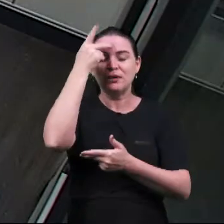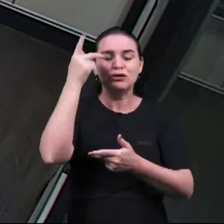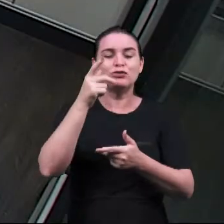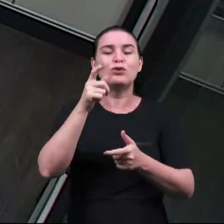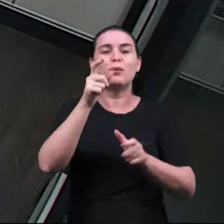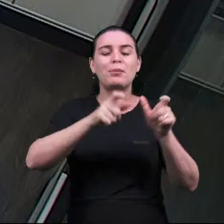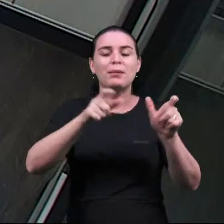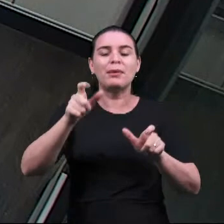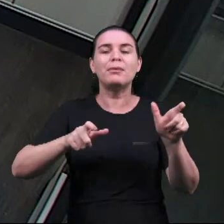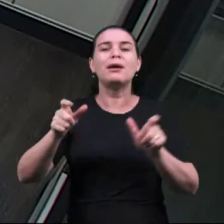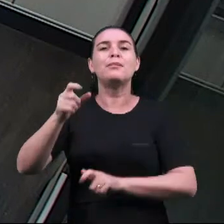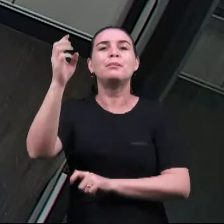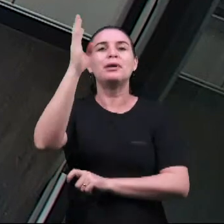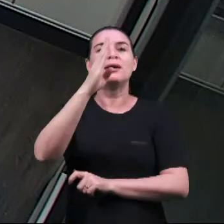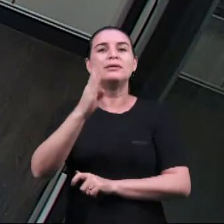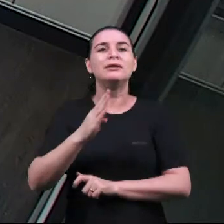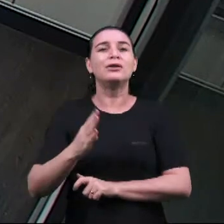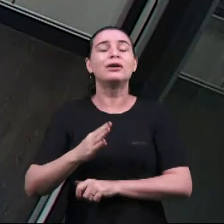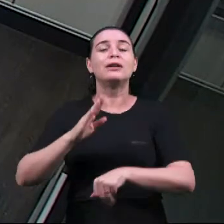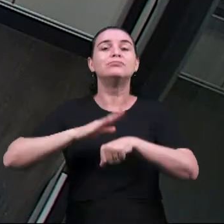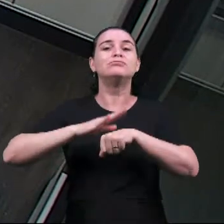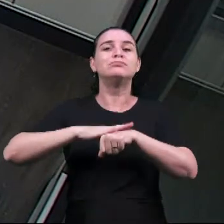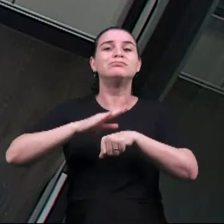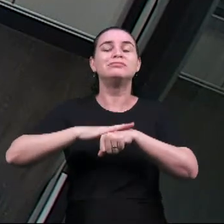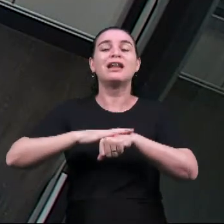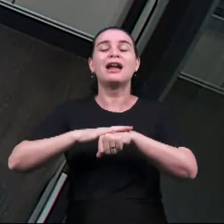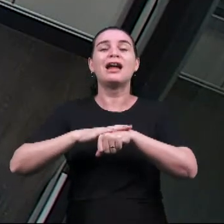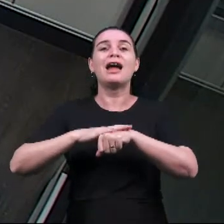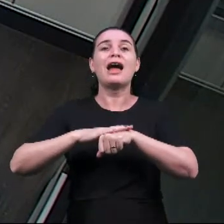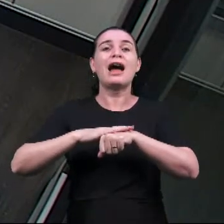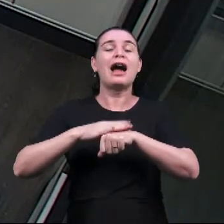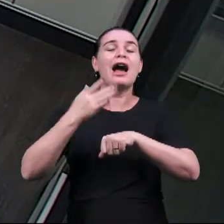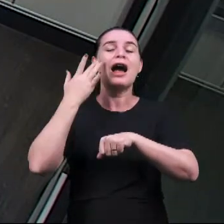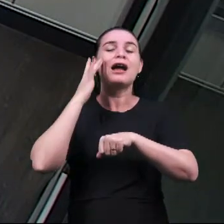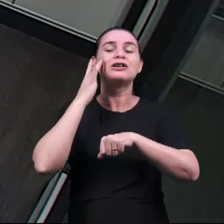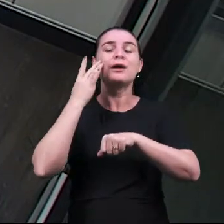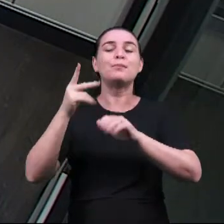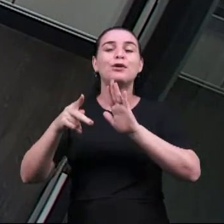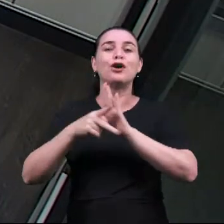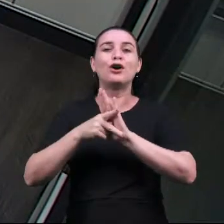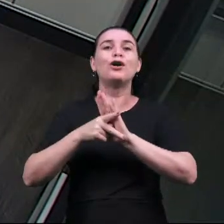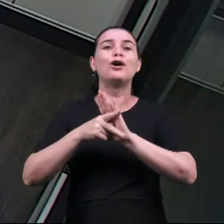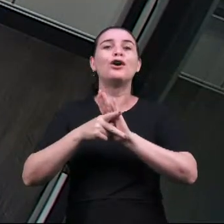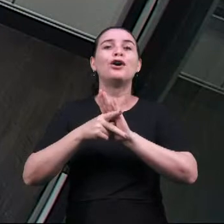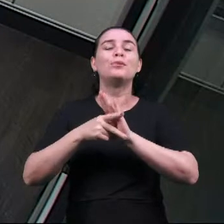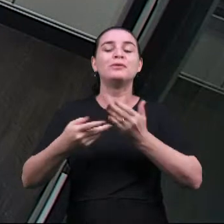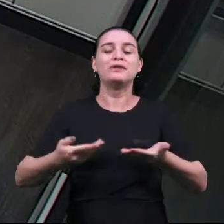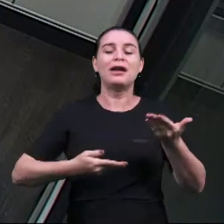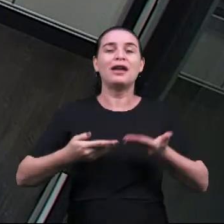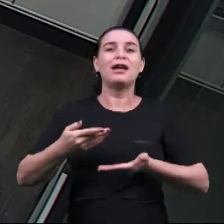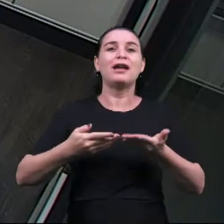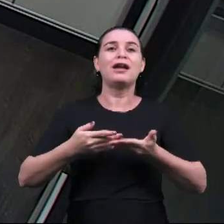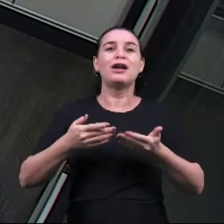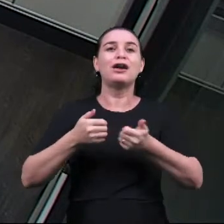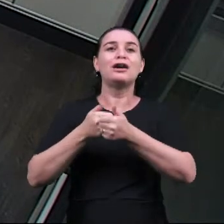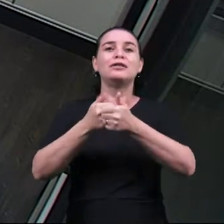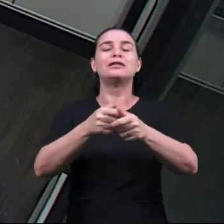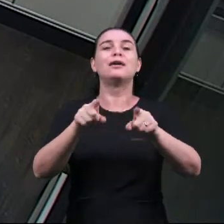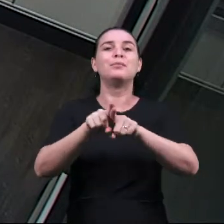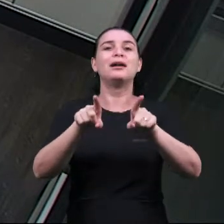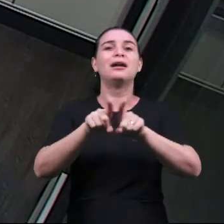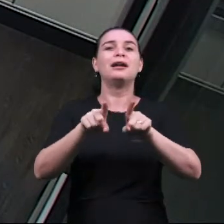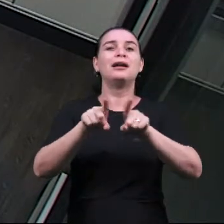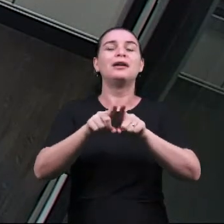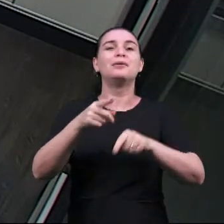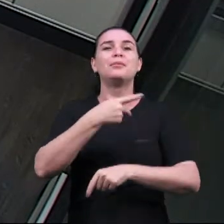Brasil inteiro, pessoas que elas se denominam ovelhas do pastor Marcelo, ovelhas do pastor Josias, ovelhas